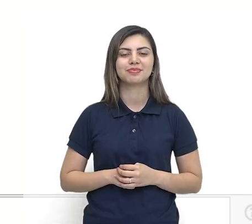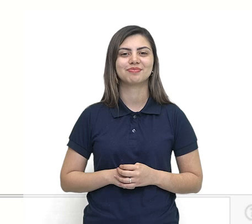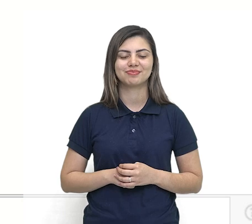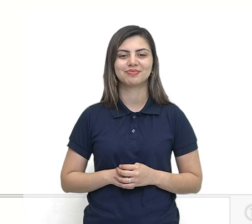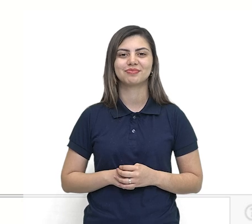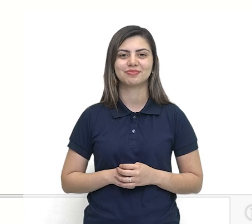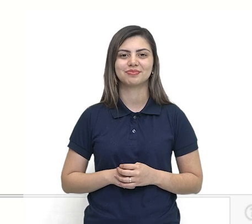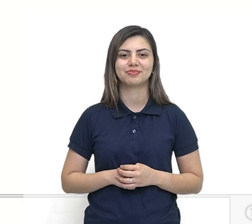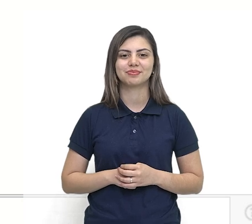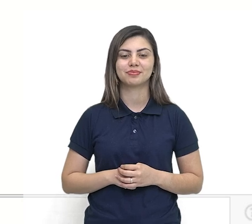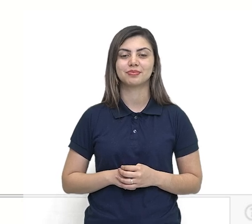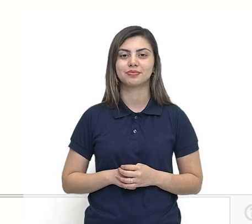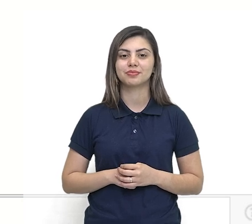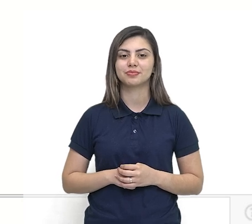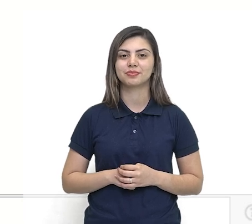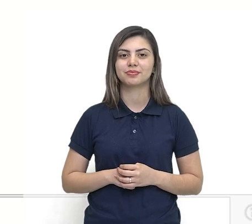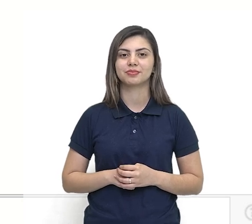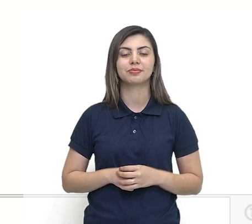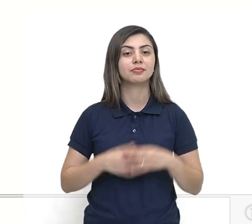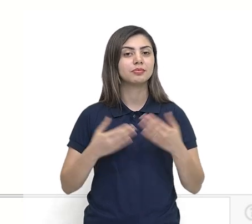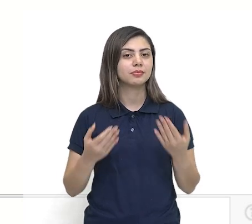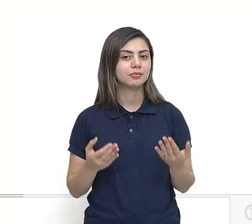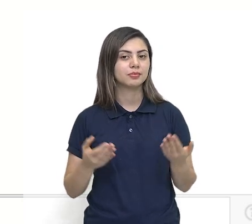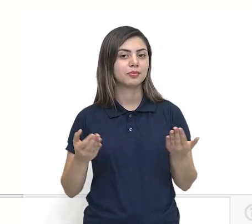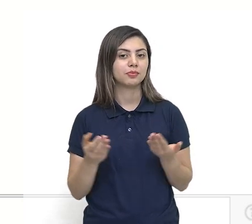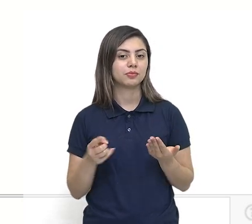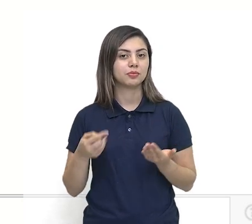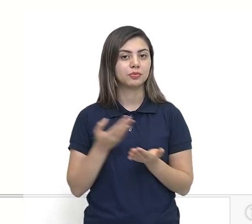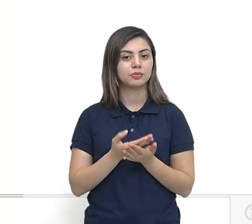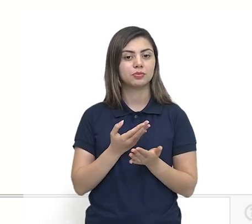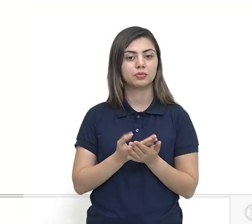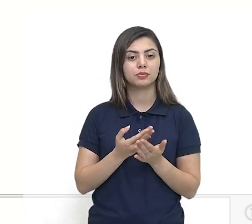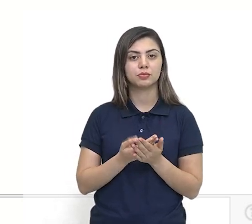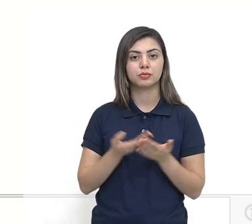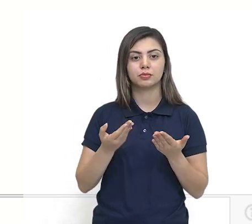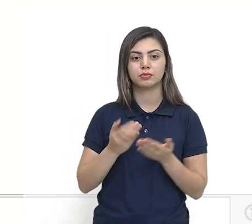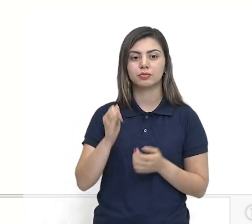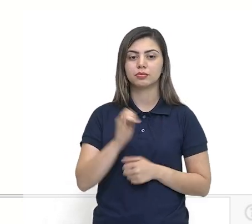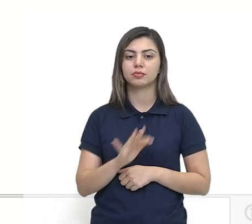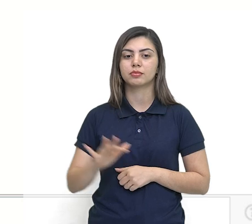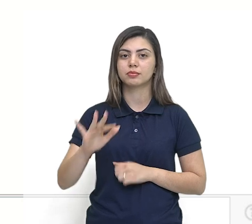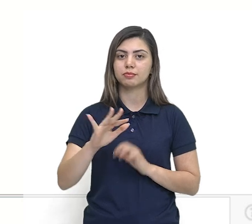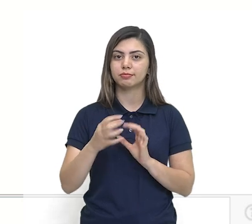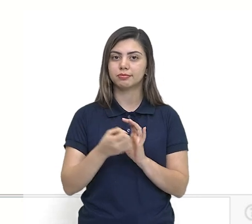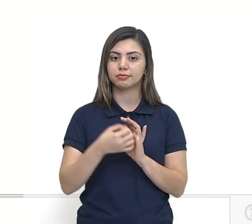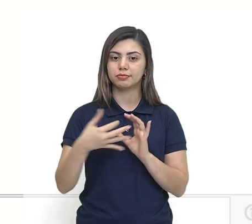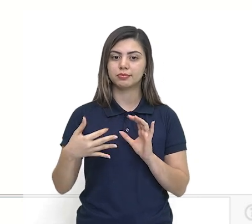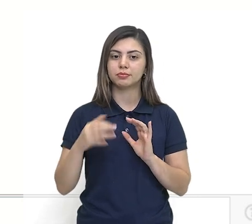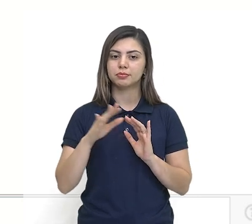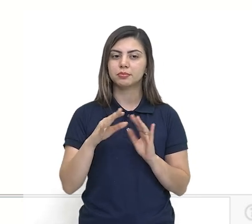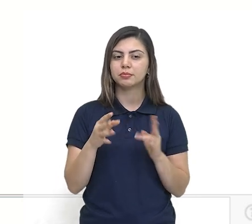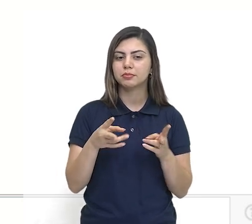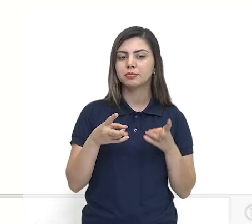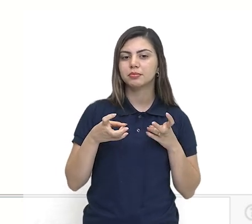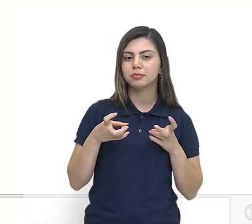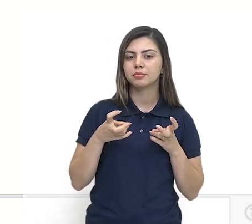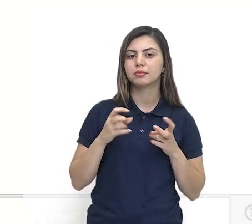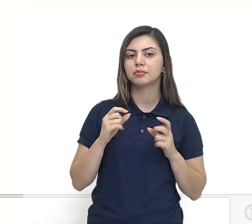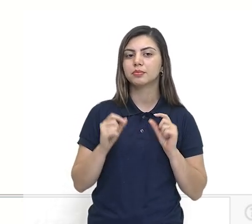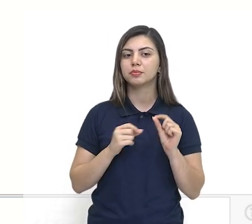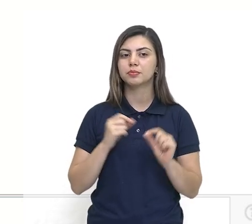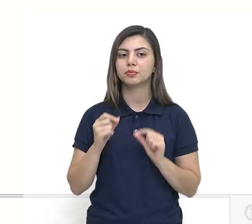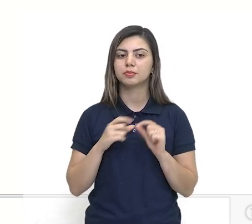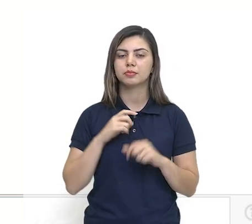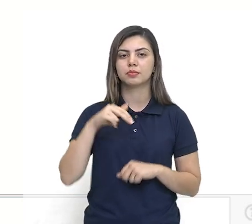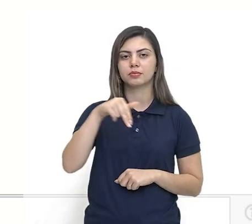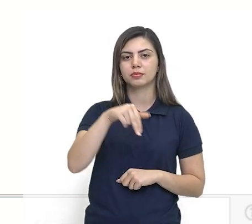Muito bem. Então, vamos primeiramente identificar aqui os elementos que compõem essa tela. Esse N aqui, pessoal, que